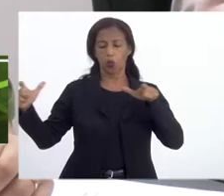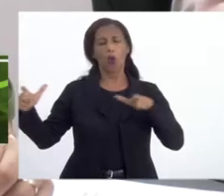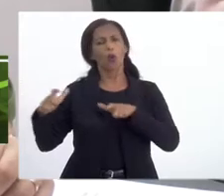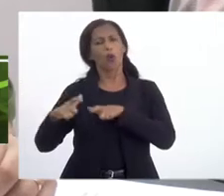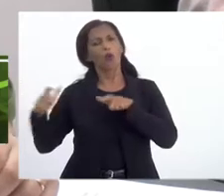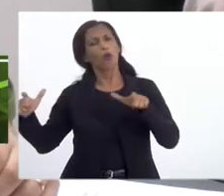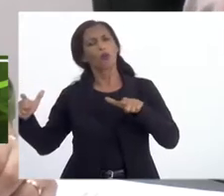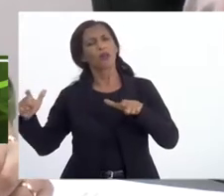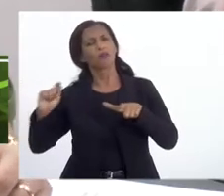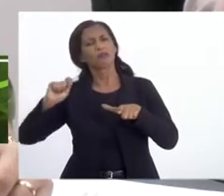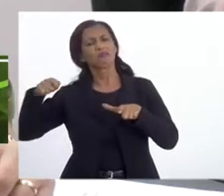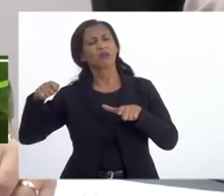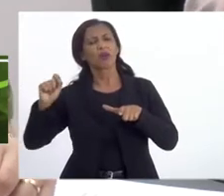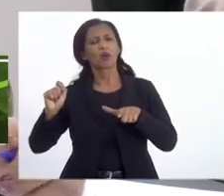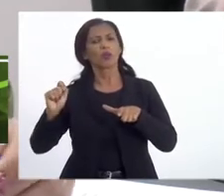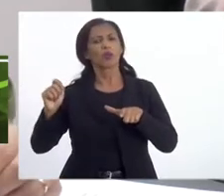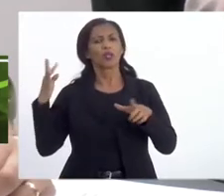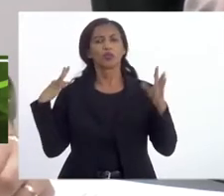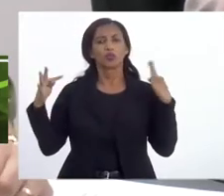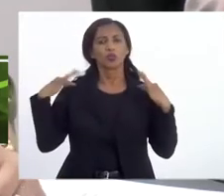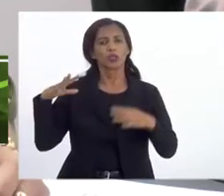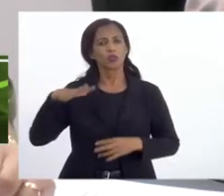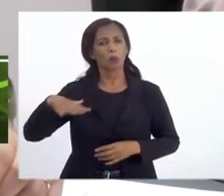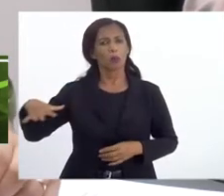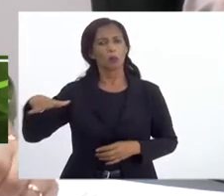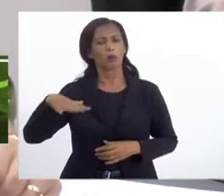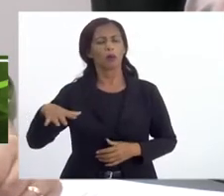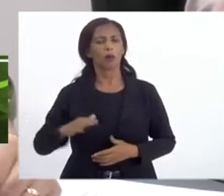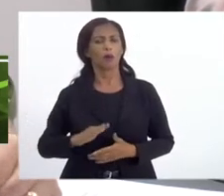aumento de turistas para a região?